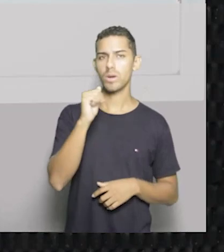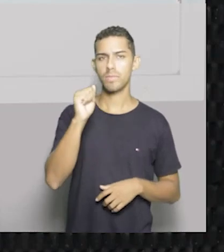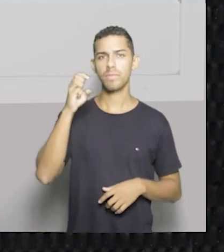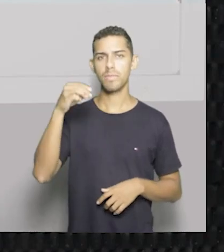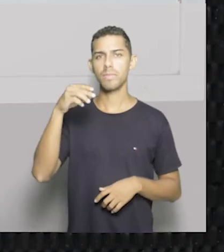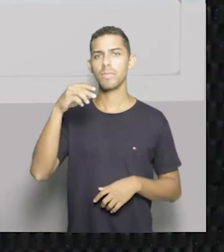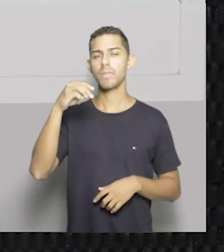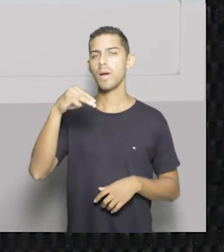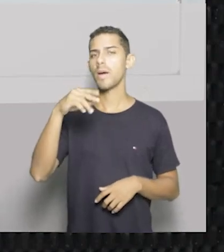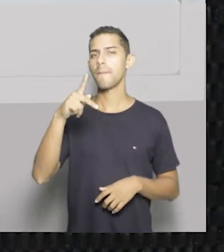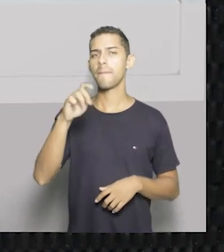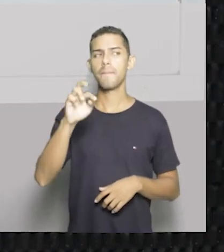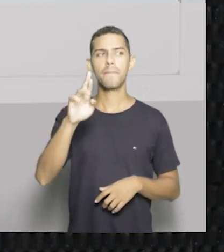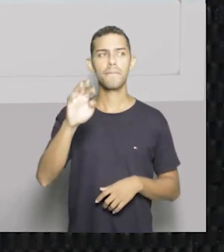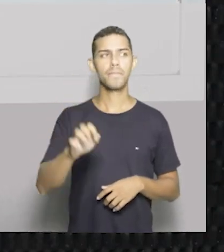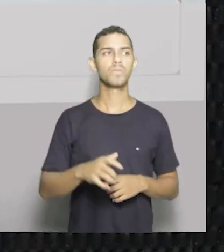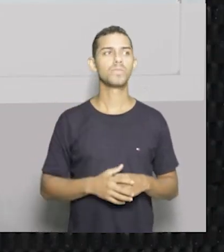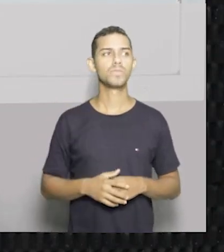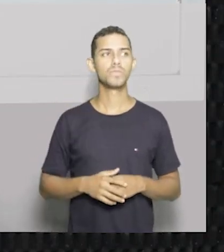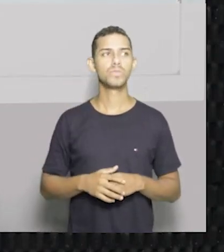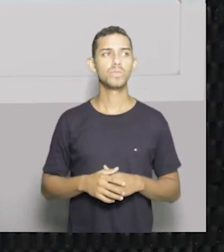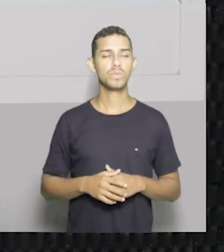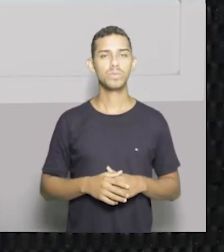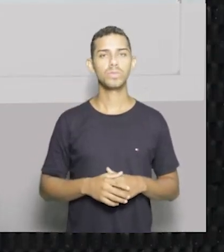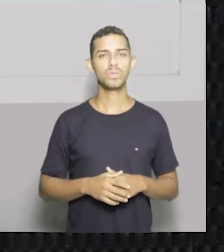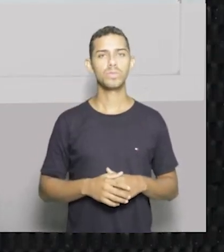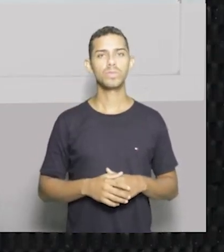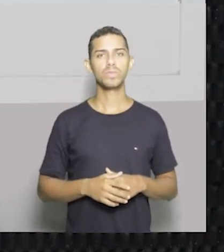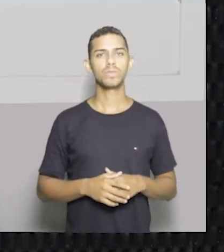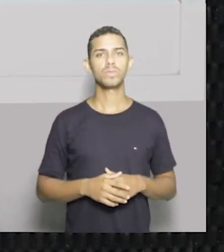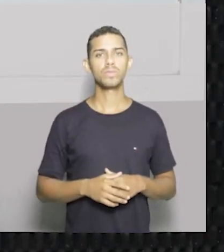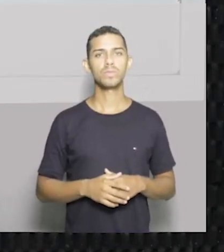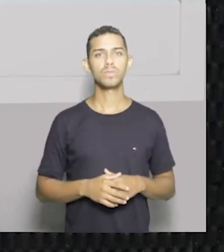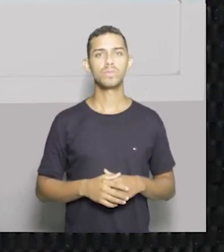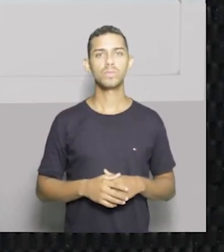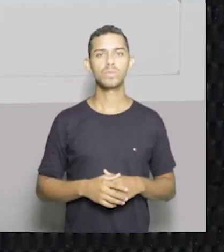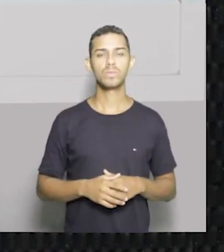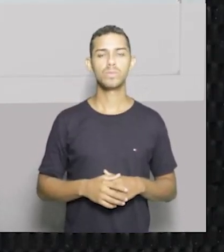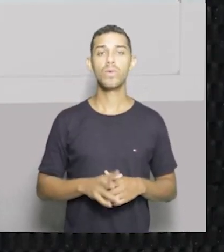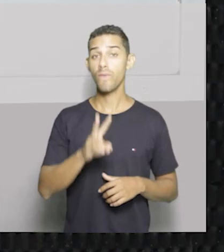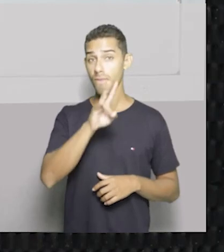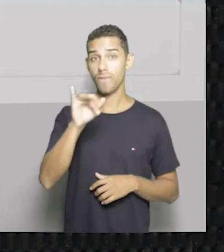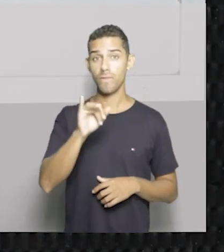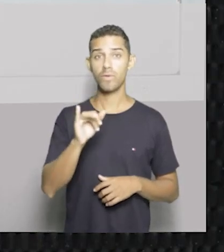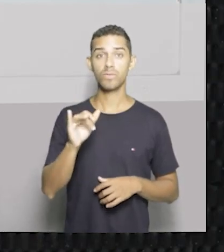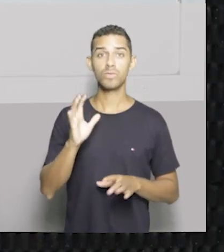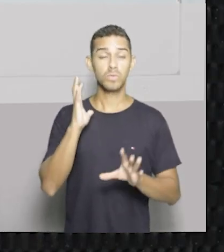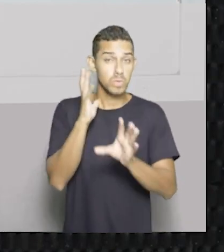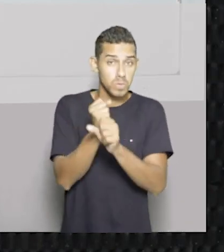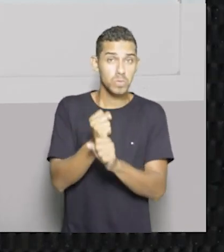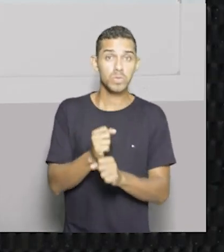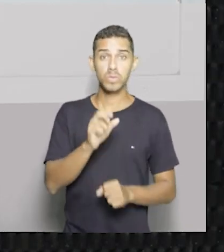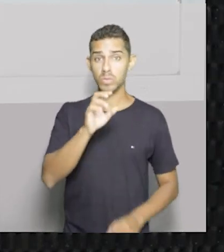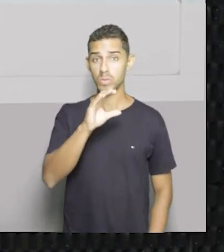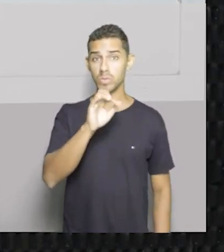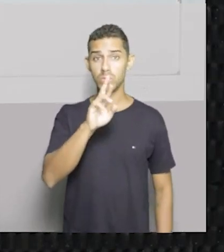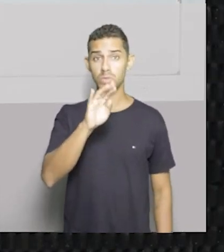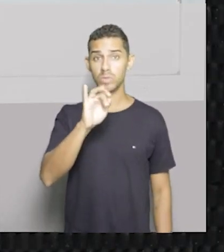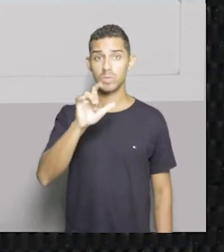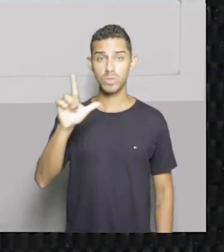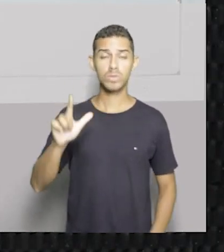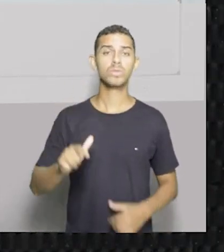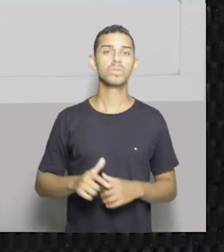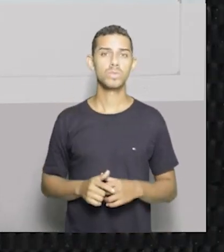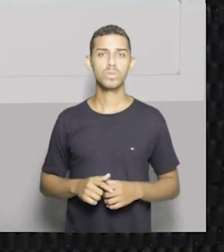1 ampere. Aqui, também 1 ampere. É a que vai circular aqui, ó, 1 ampere.